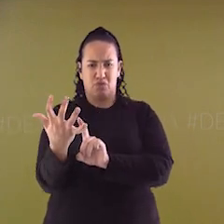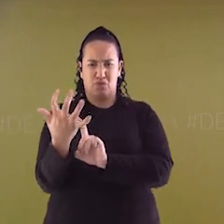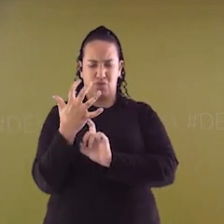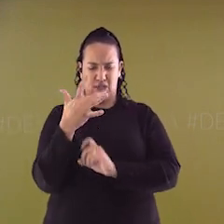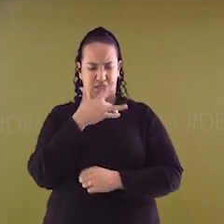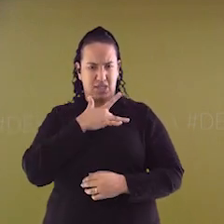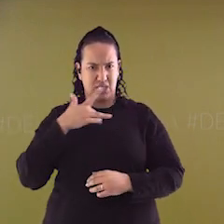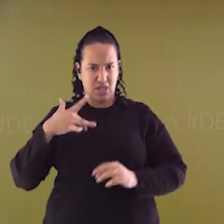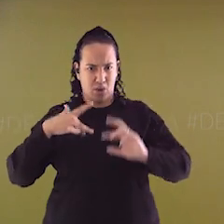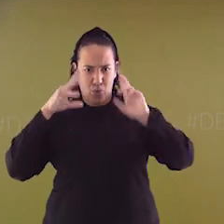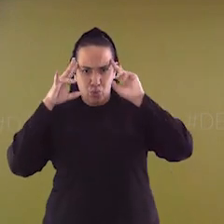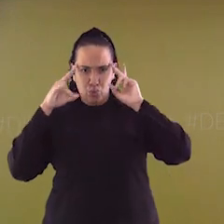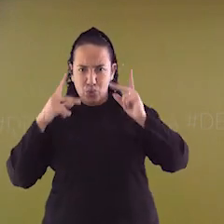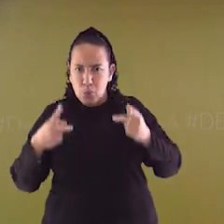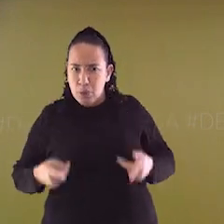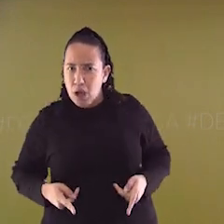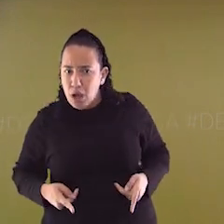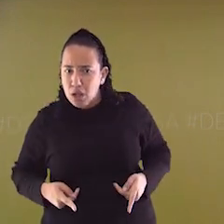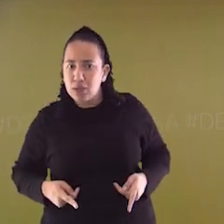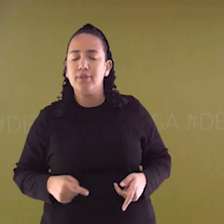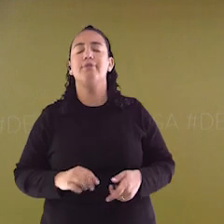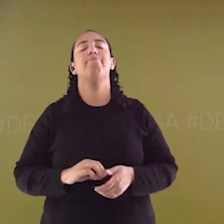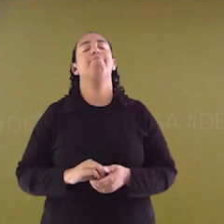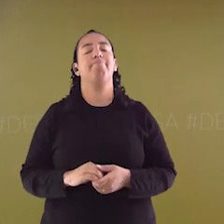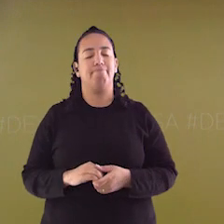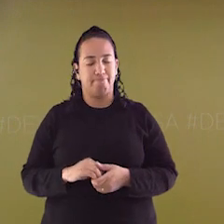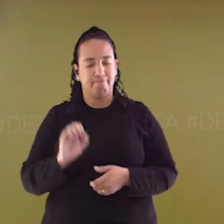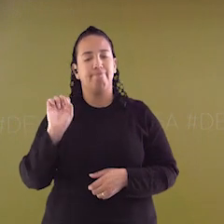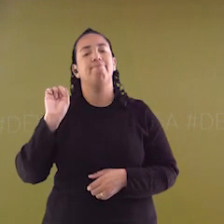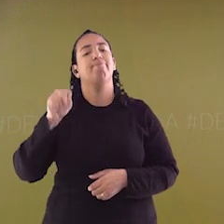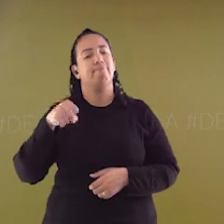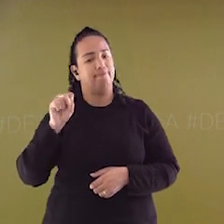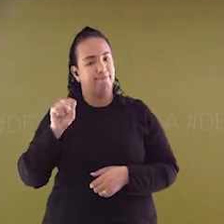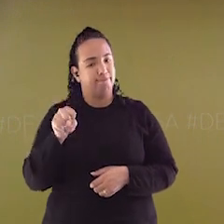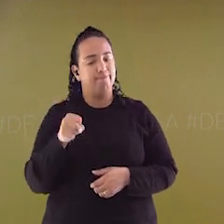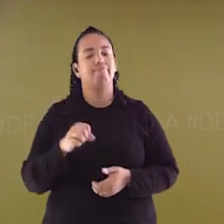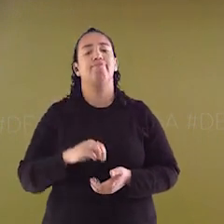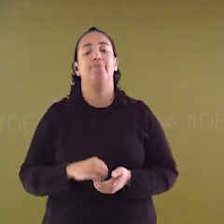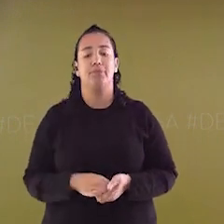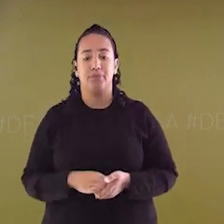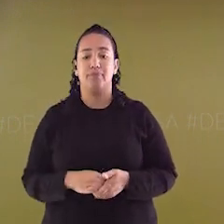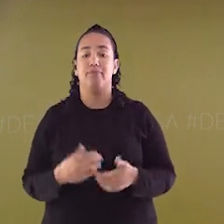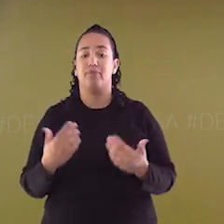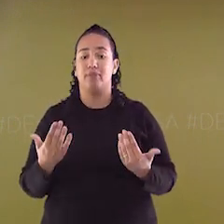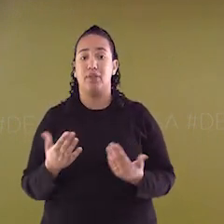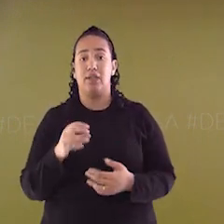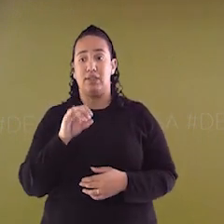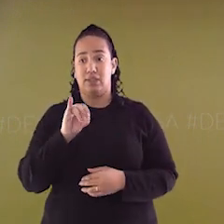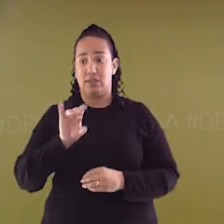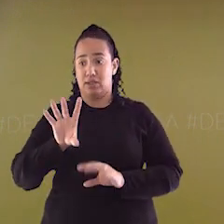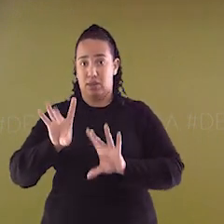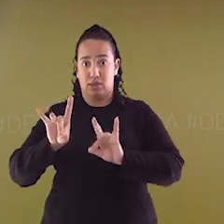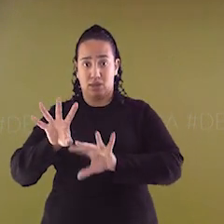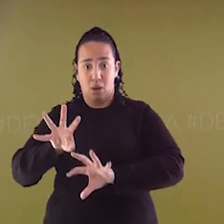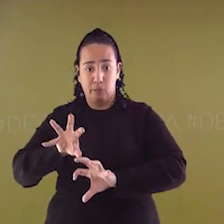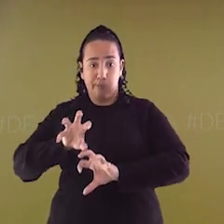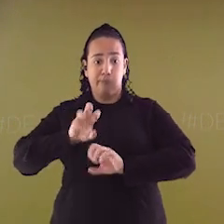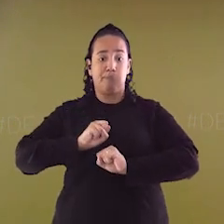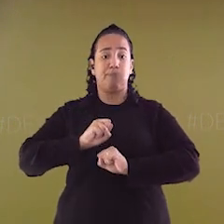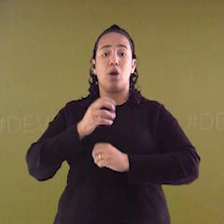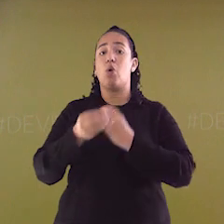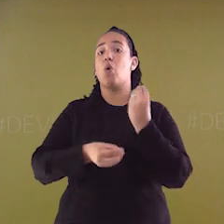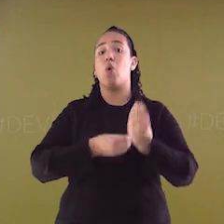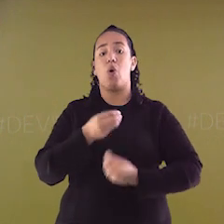algum dano para a saúde humana? A resposta é simples, é claro que sim. A contaminação, ela